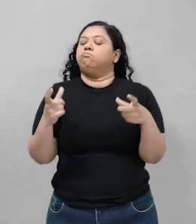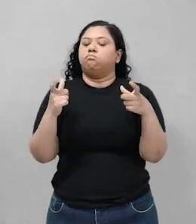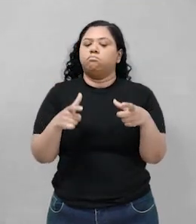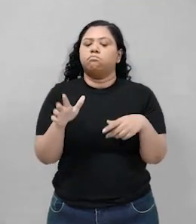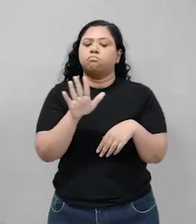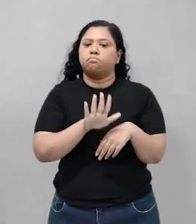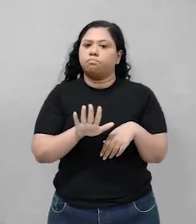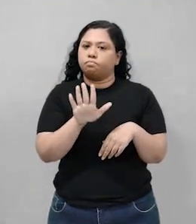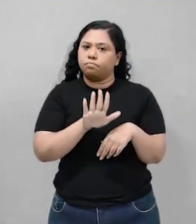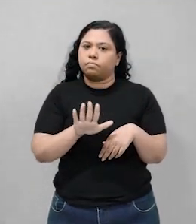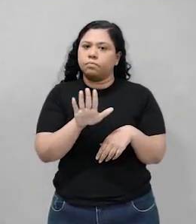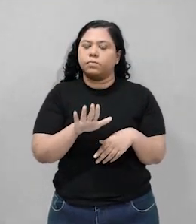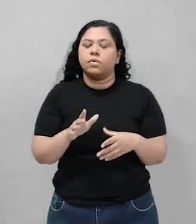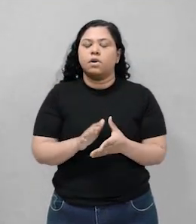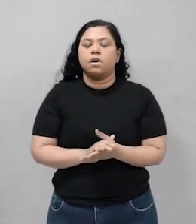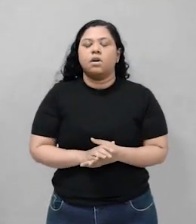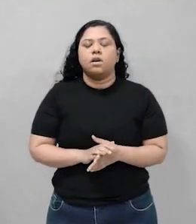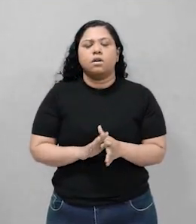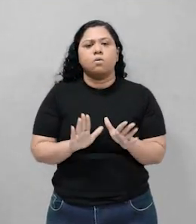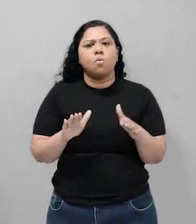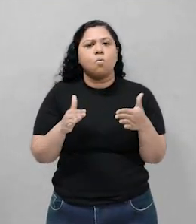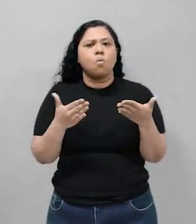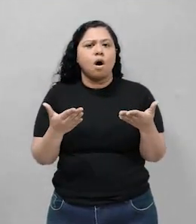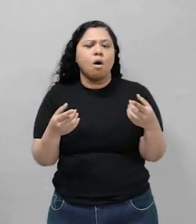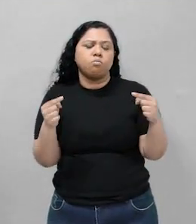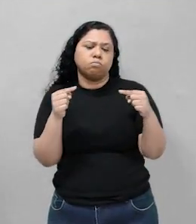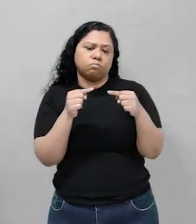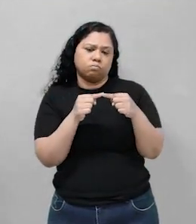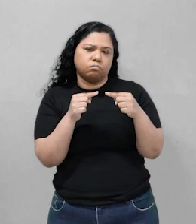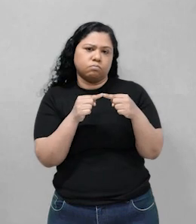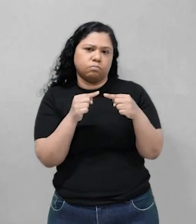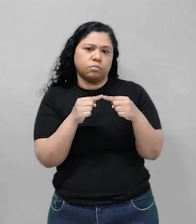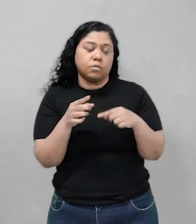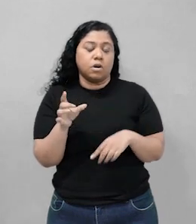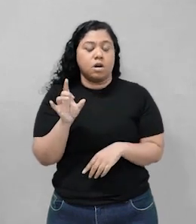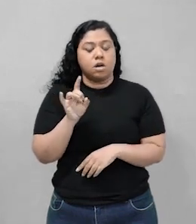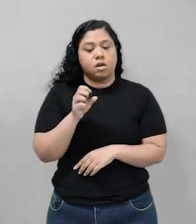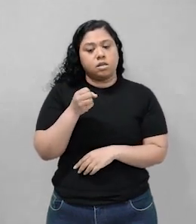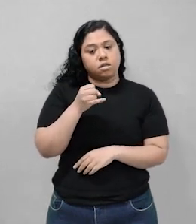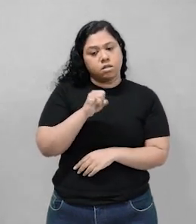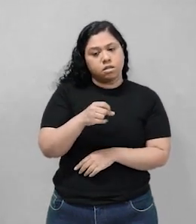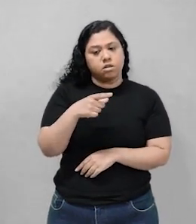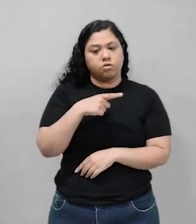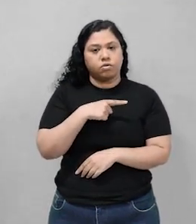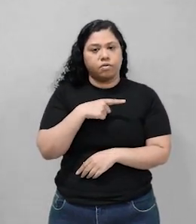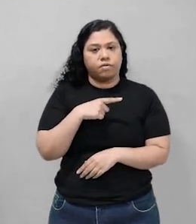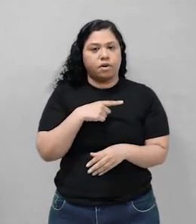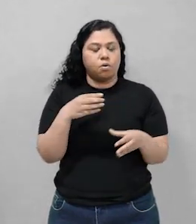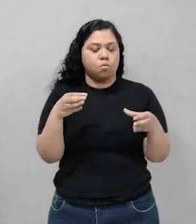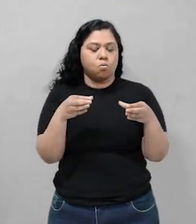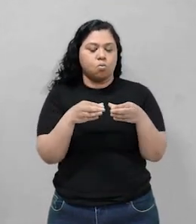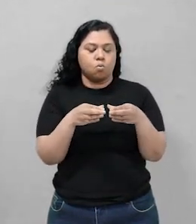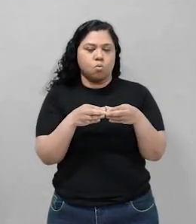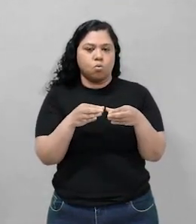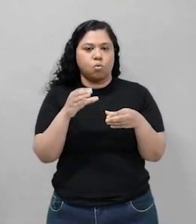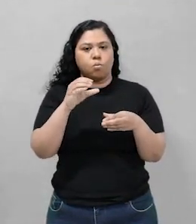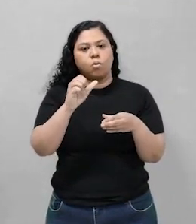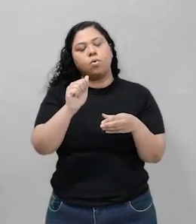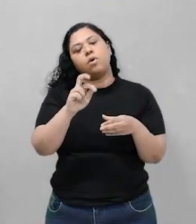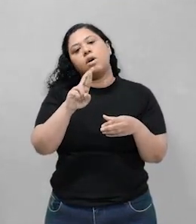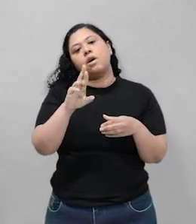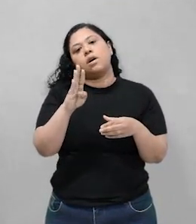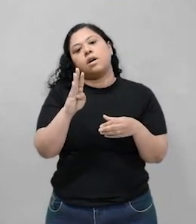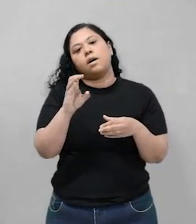localização e com quem ele está combinado. Então, se eu tiver apenas o grupo carbonila, C+O, na extremidade